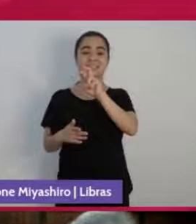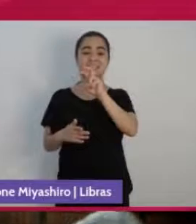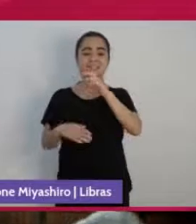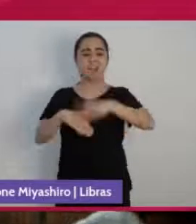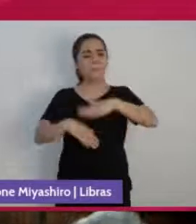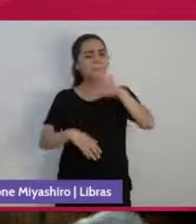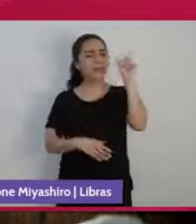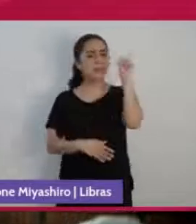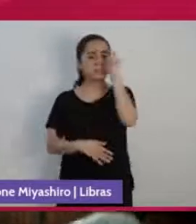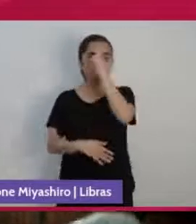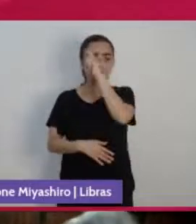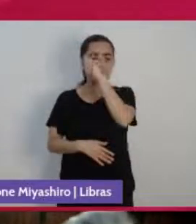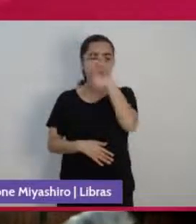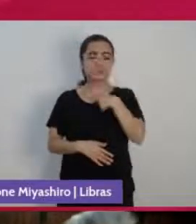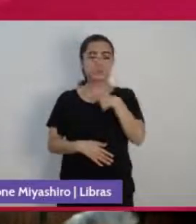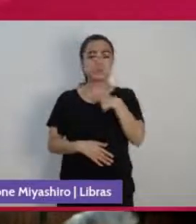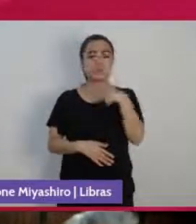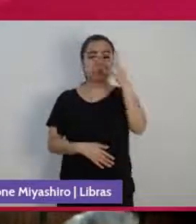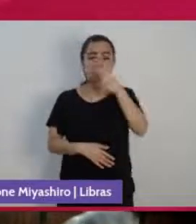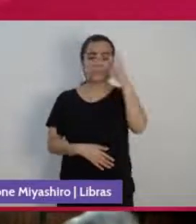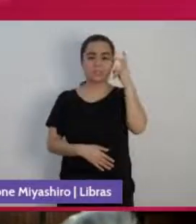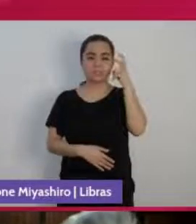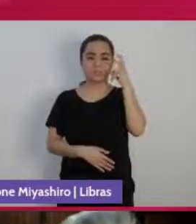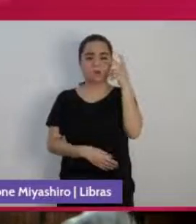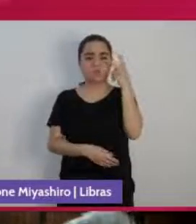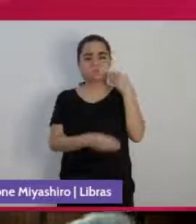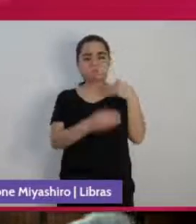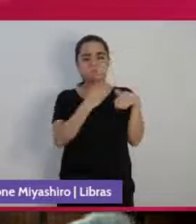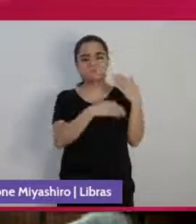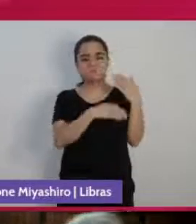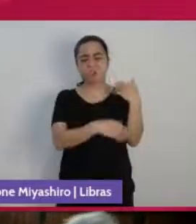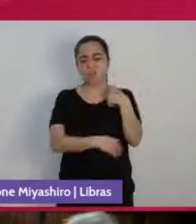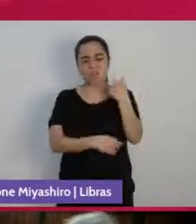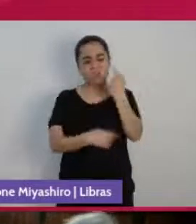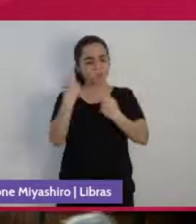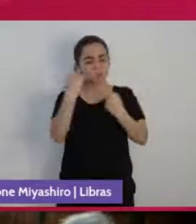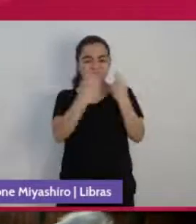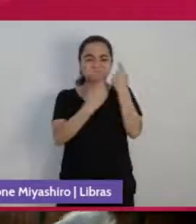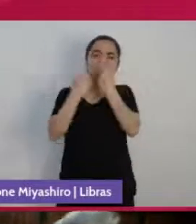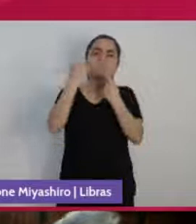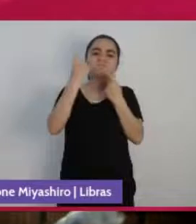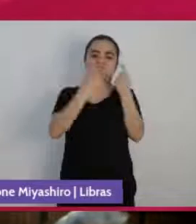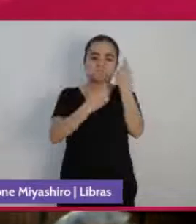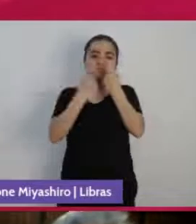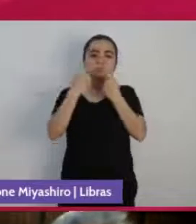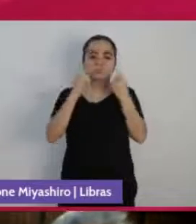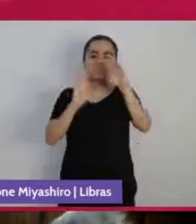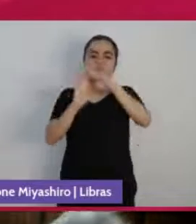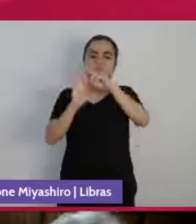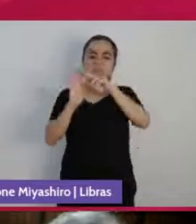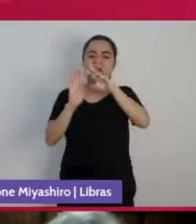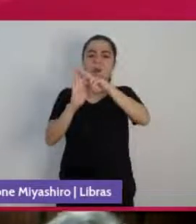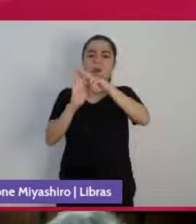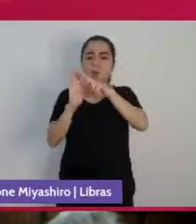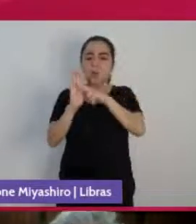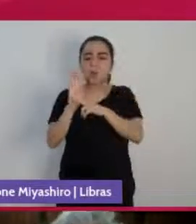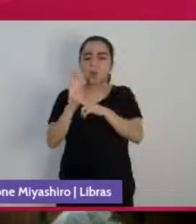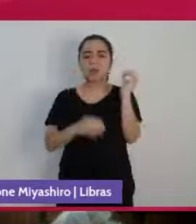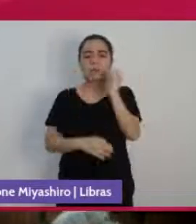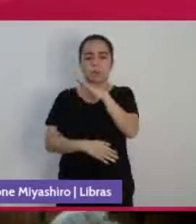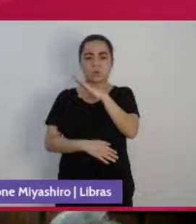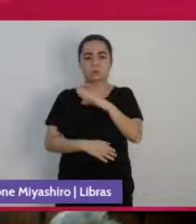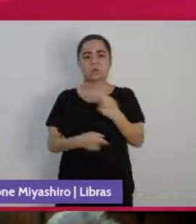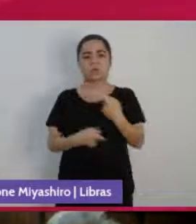assim, eu vejo com uma certa preocupação essa nova instrução normativa,